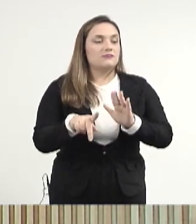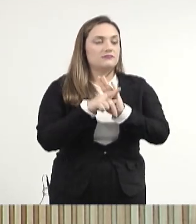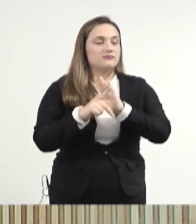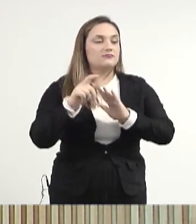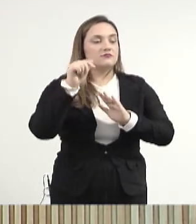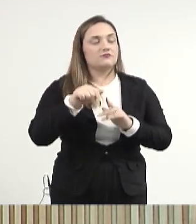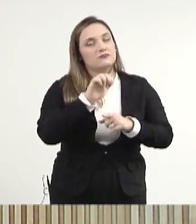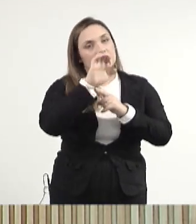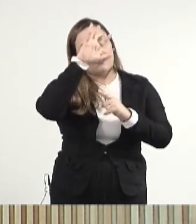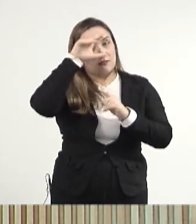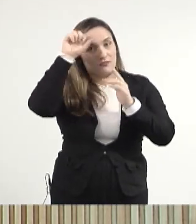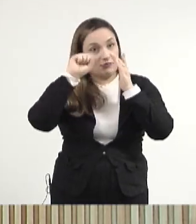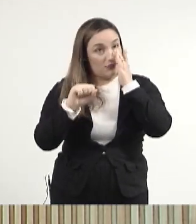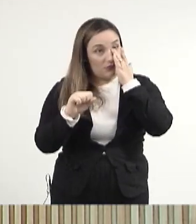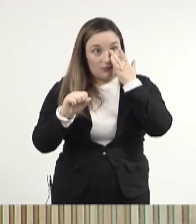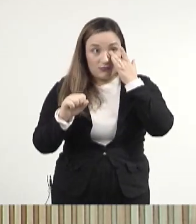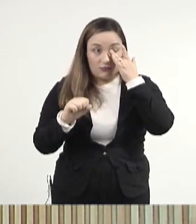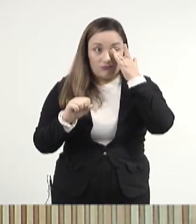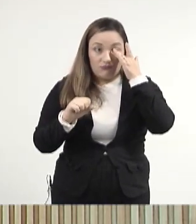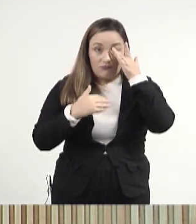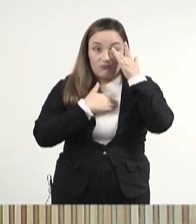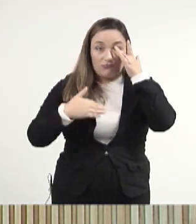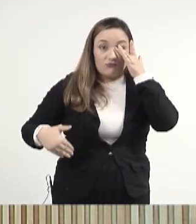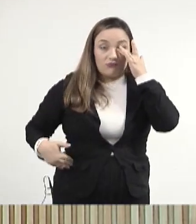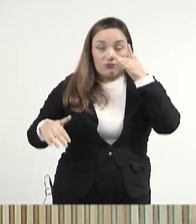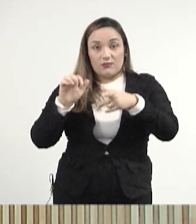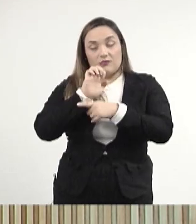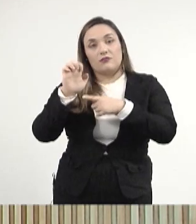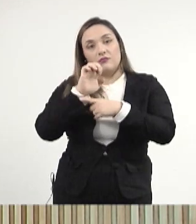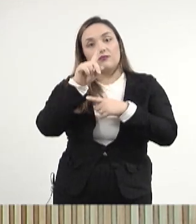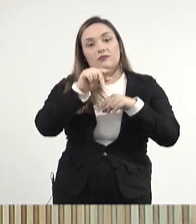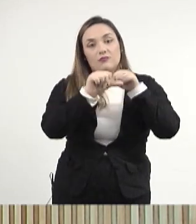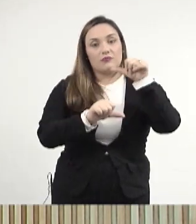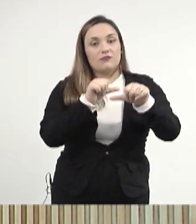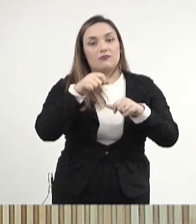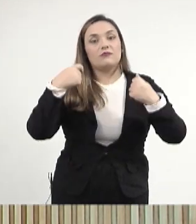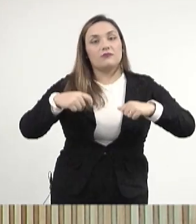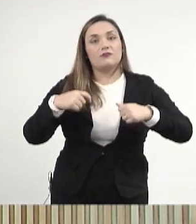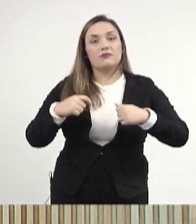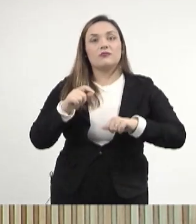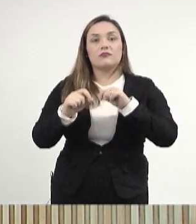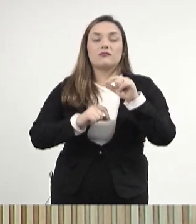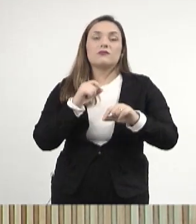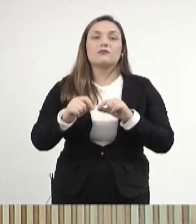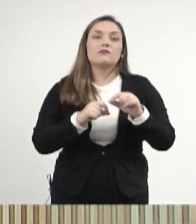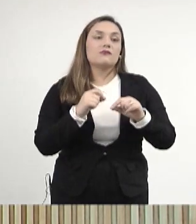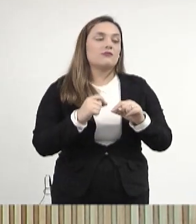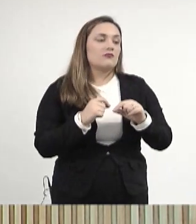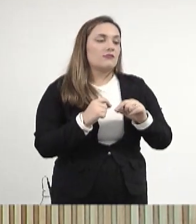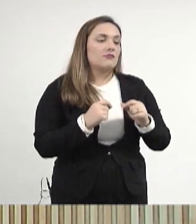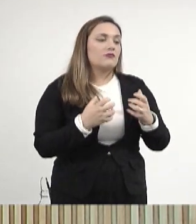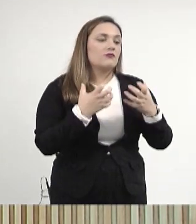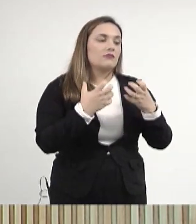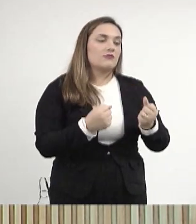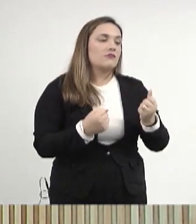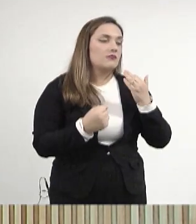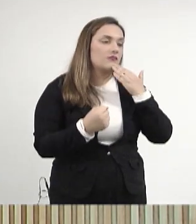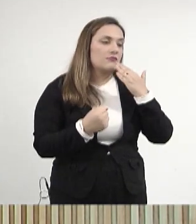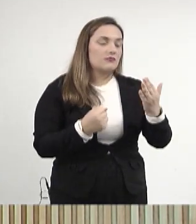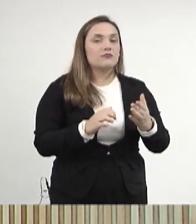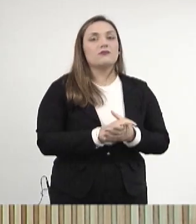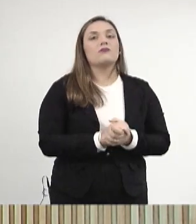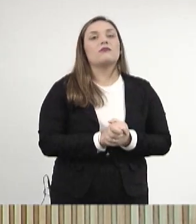Mato Grosso do Sul no âmbito do governo do estado, essas alterações são necessárias tanto para atender demandas como também para o governo, que